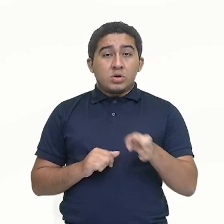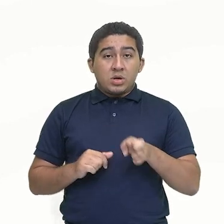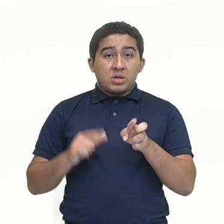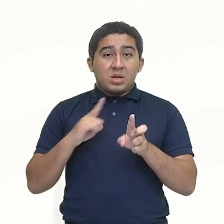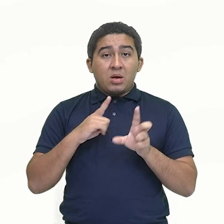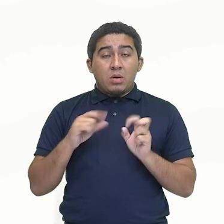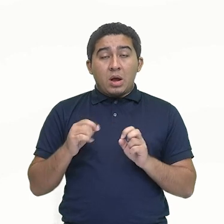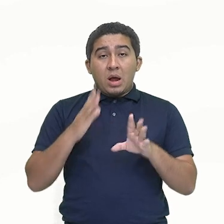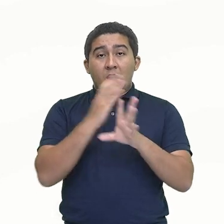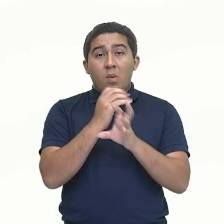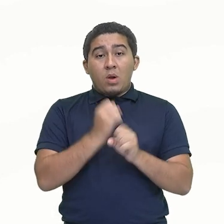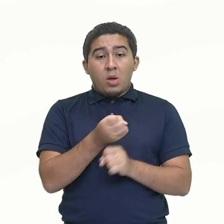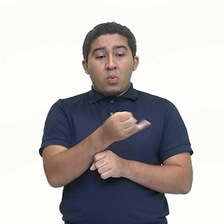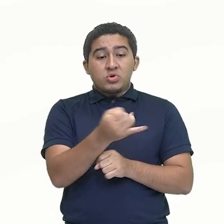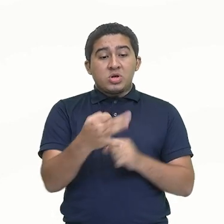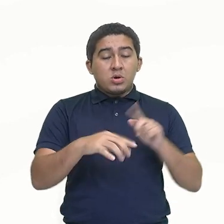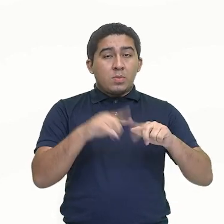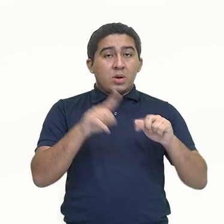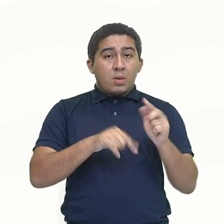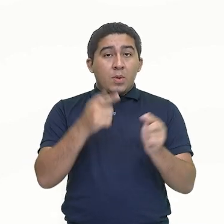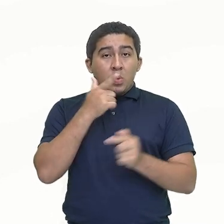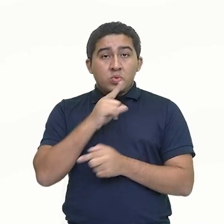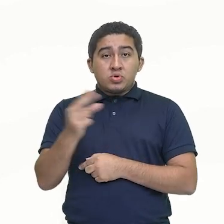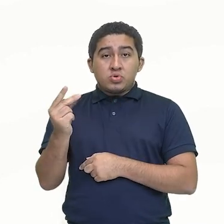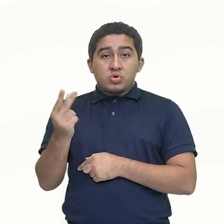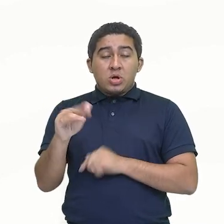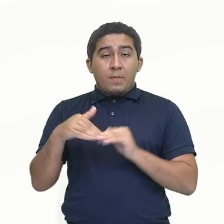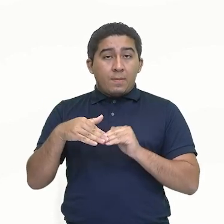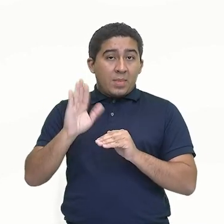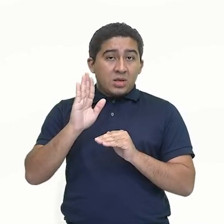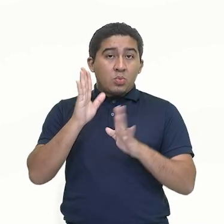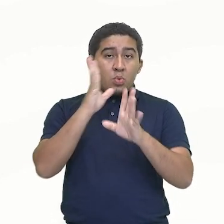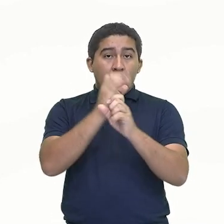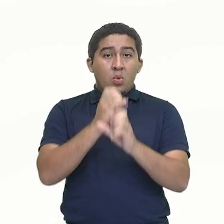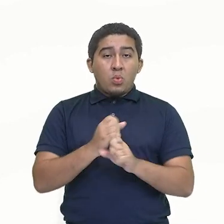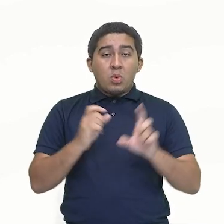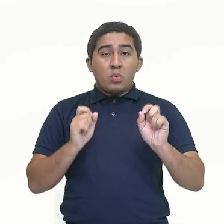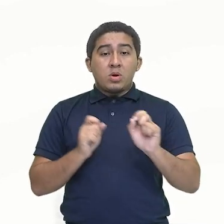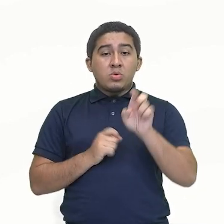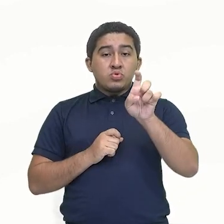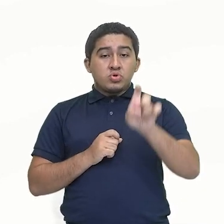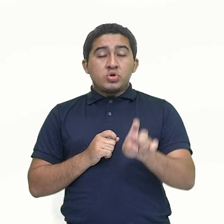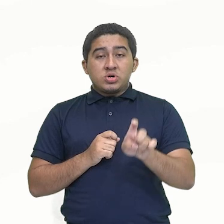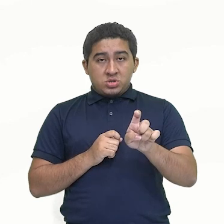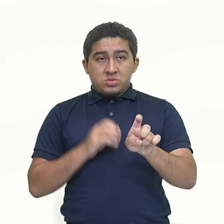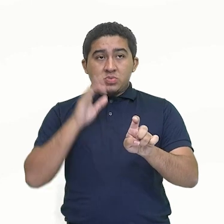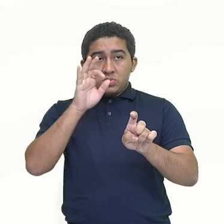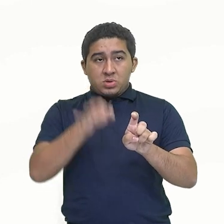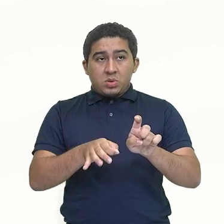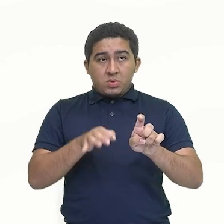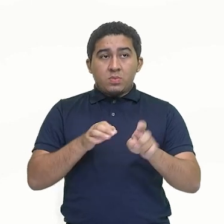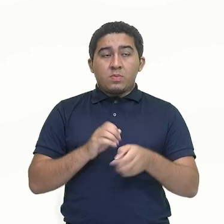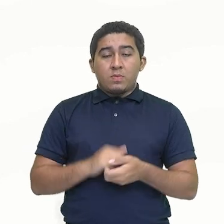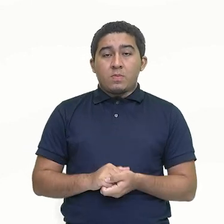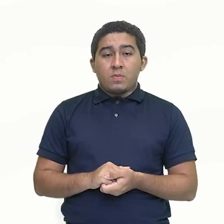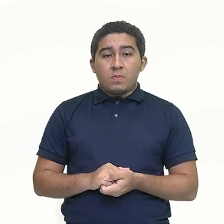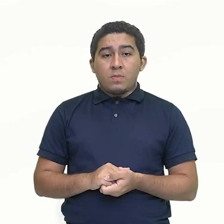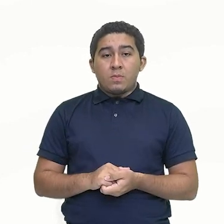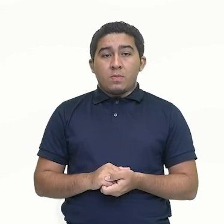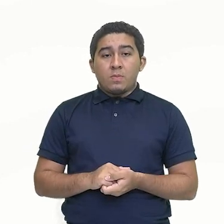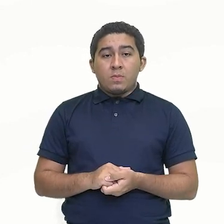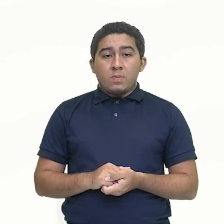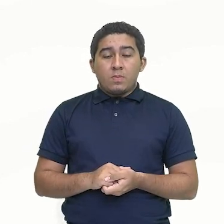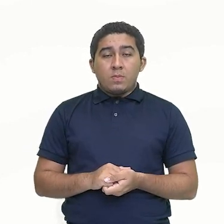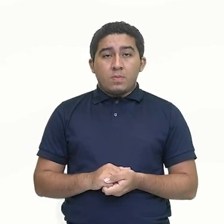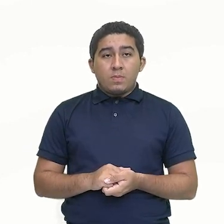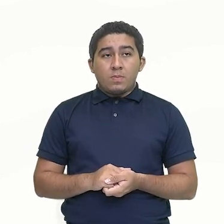produtos para se obter o lucro máximo, você vai calcular o x, né? A abscissa